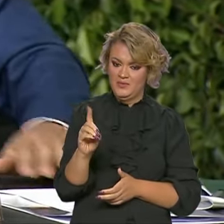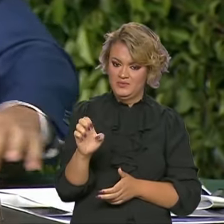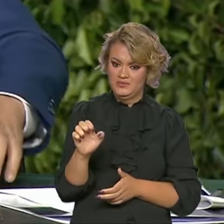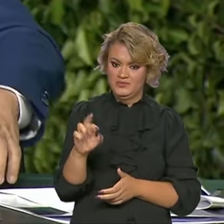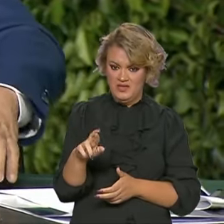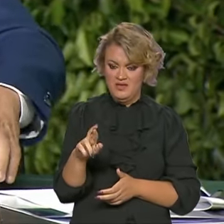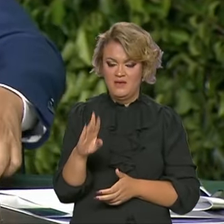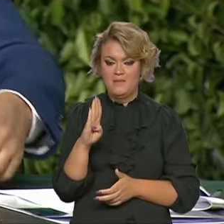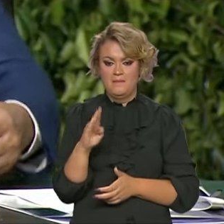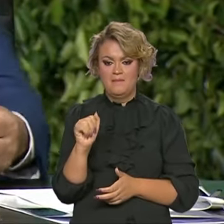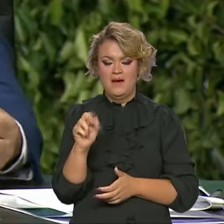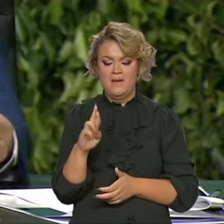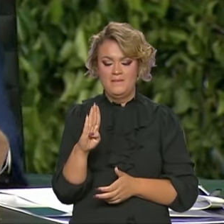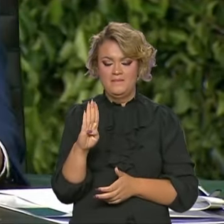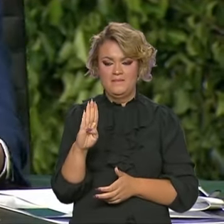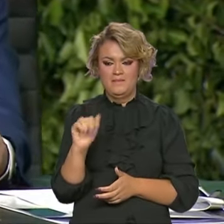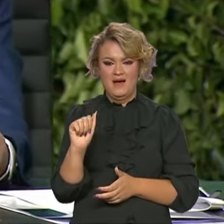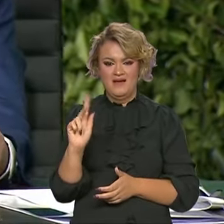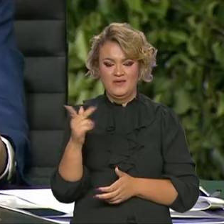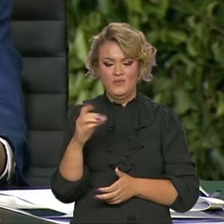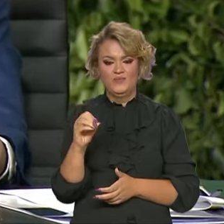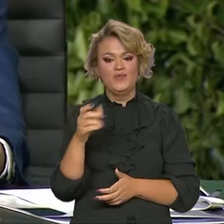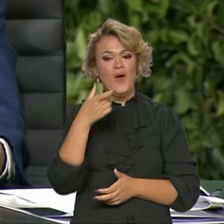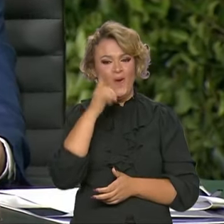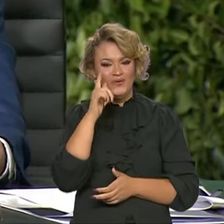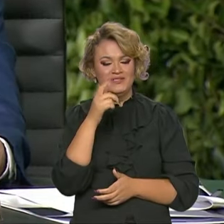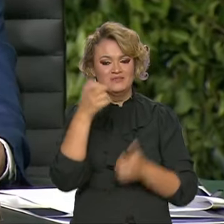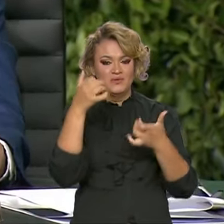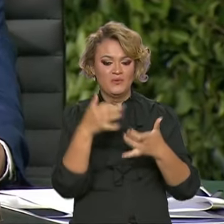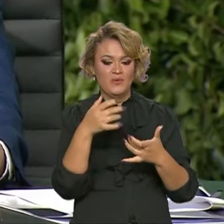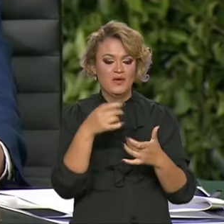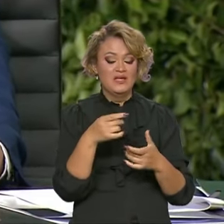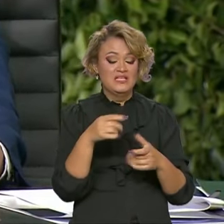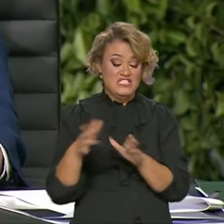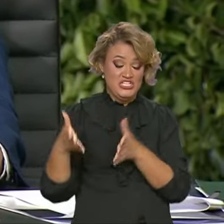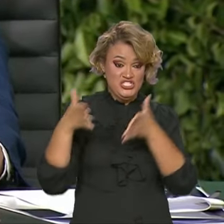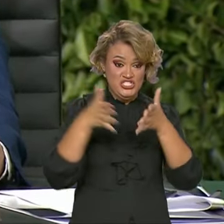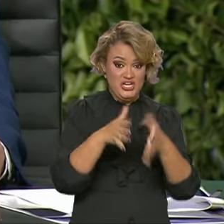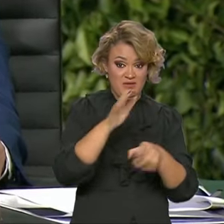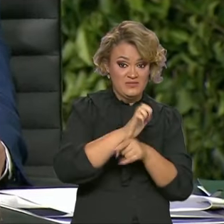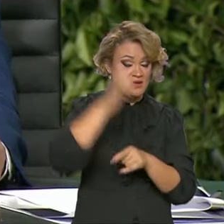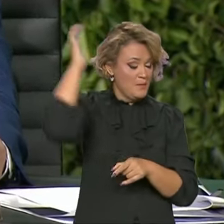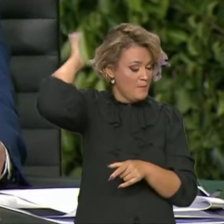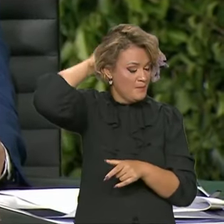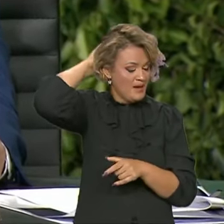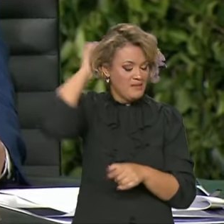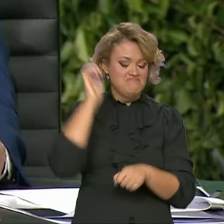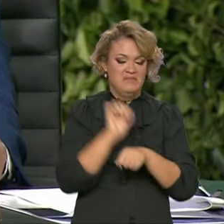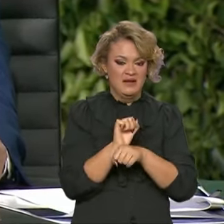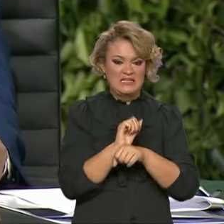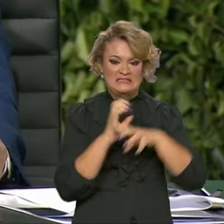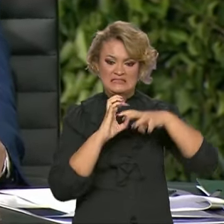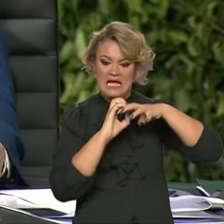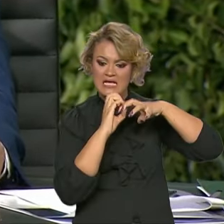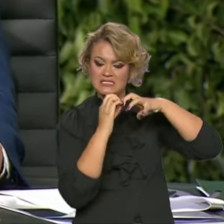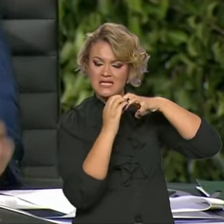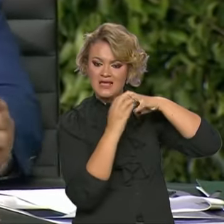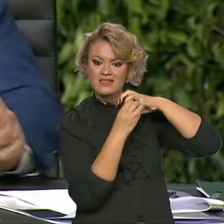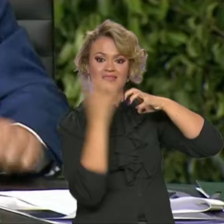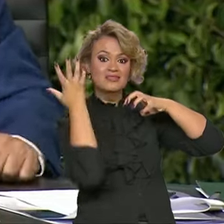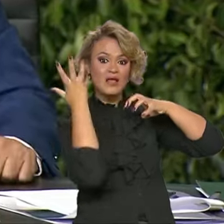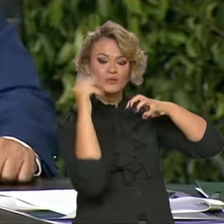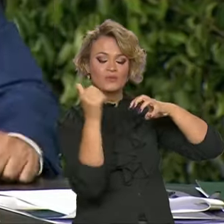frase que eu aprendi ontem: quem vem para o Pará, parou. tomou o açaí natural